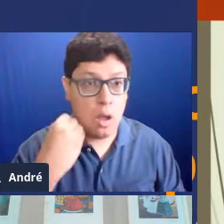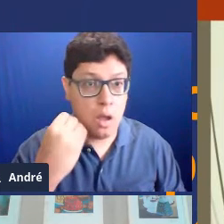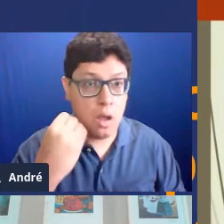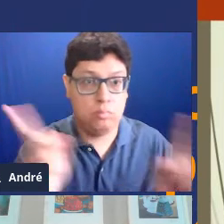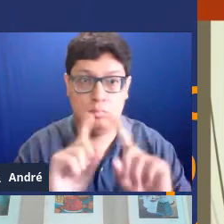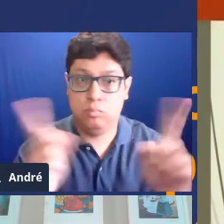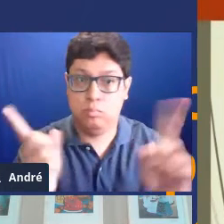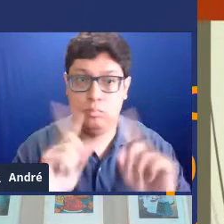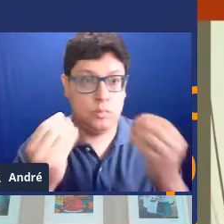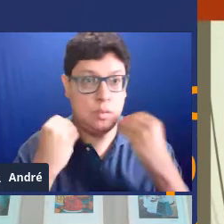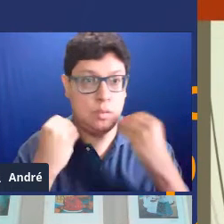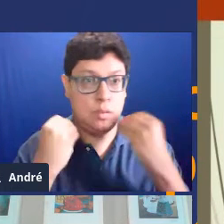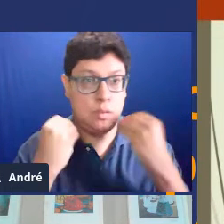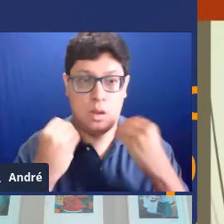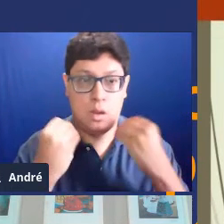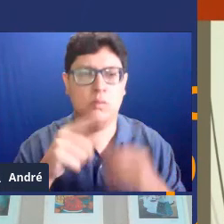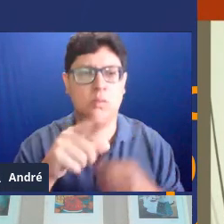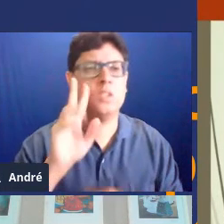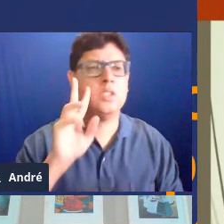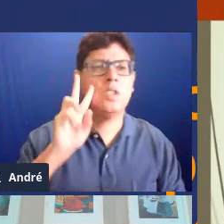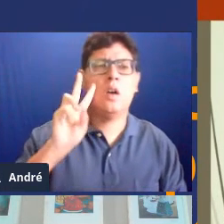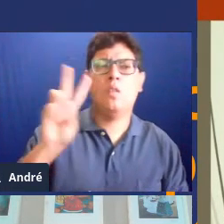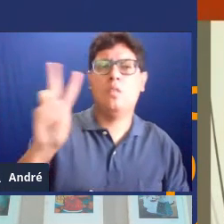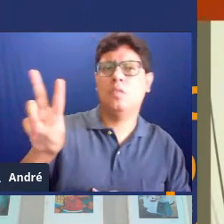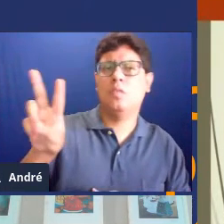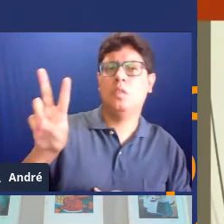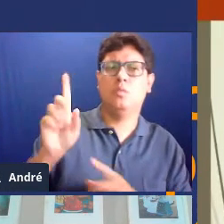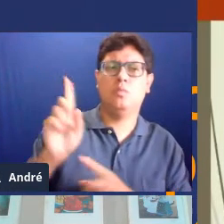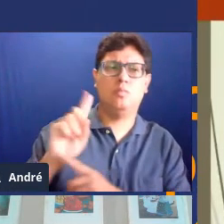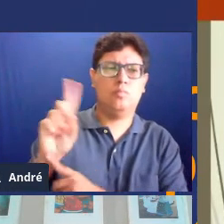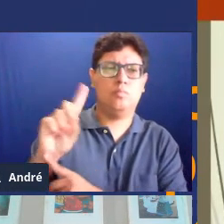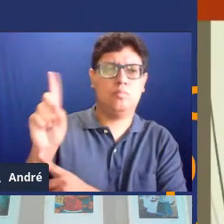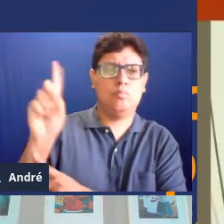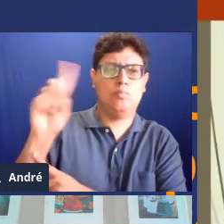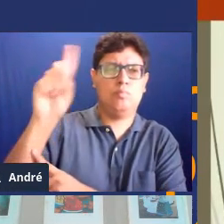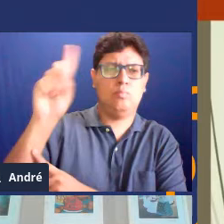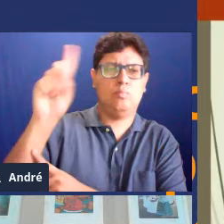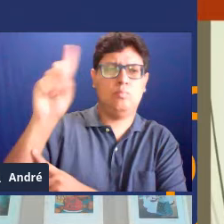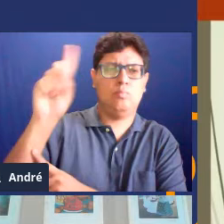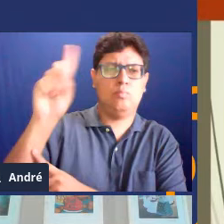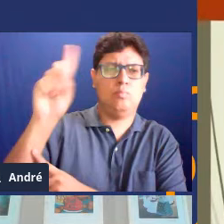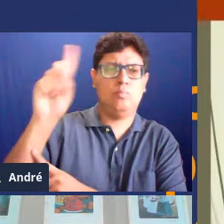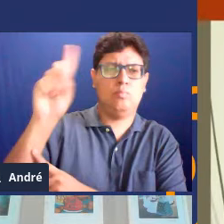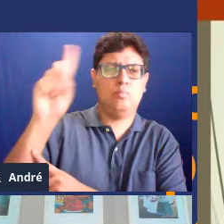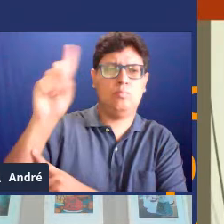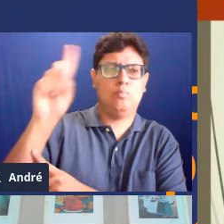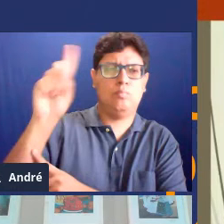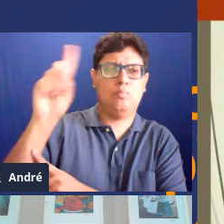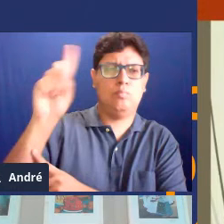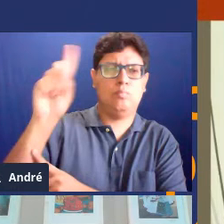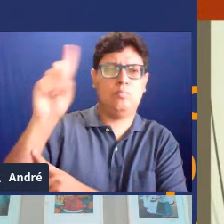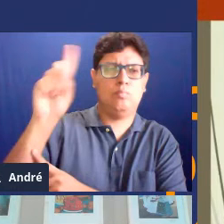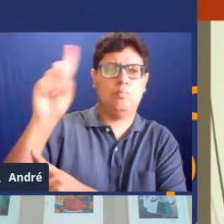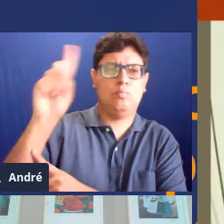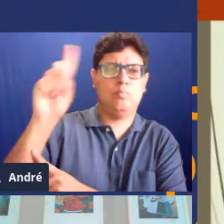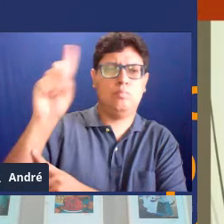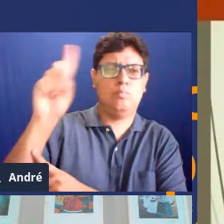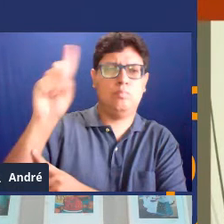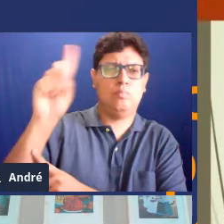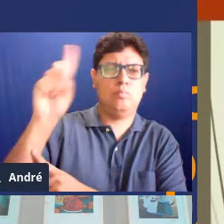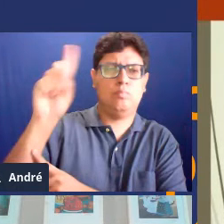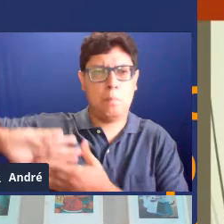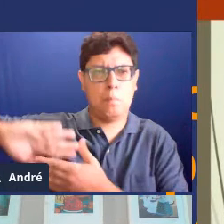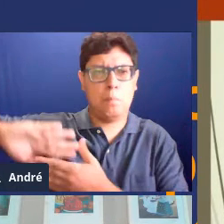osga, de cabeça para baixo, no teto, numa parede, segurada por uma pata só? O que é que tem